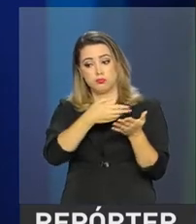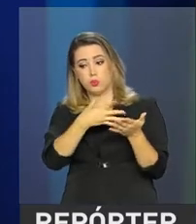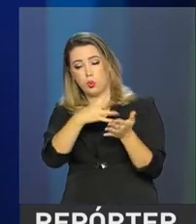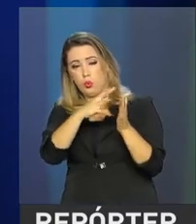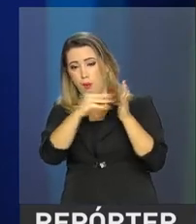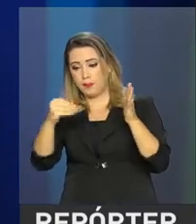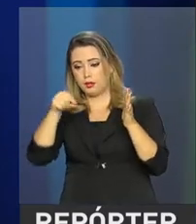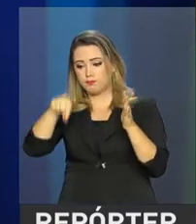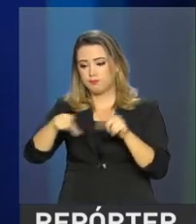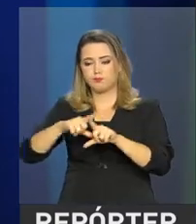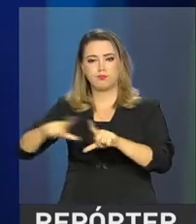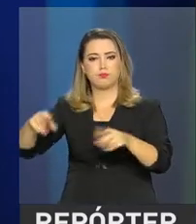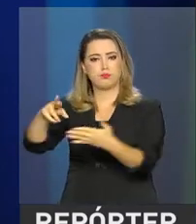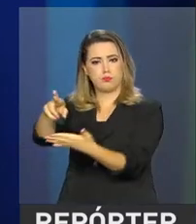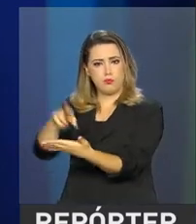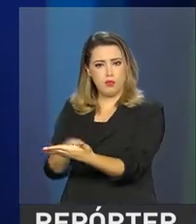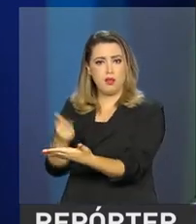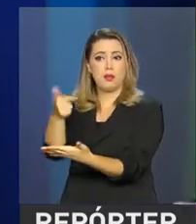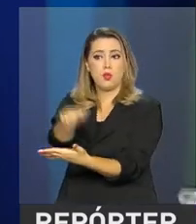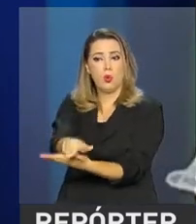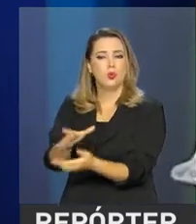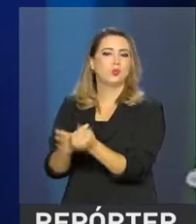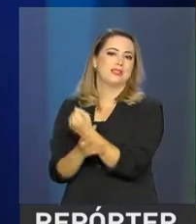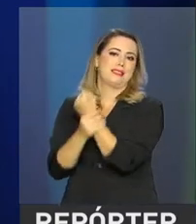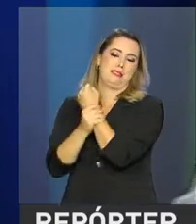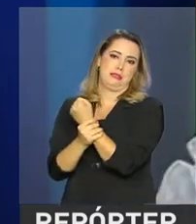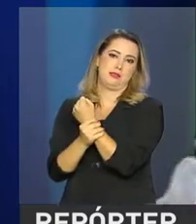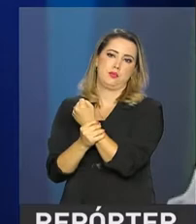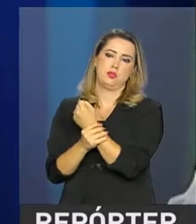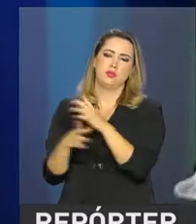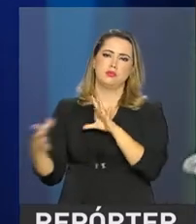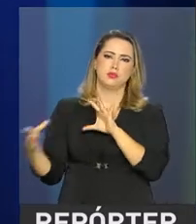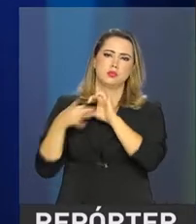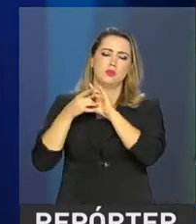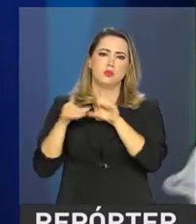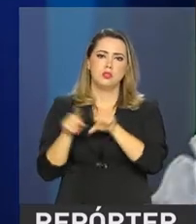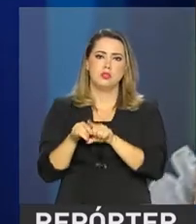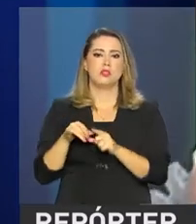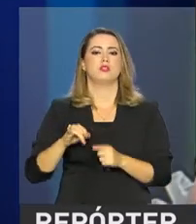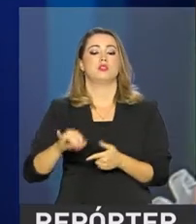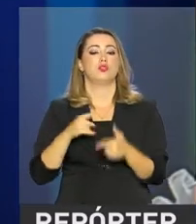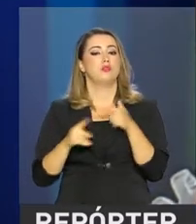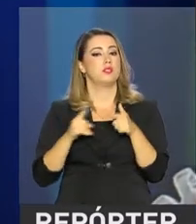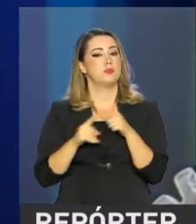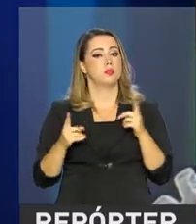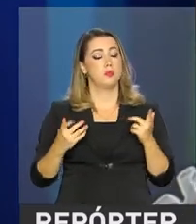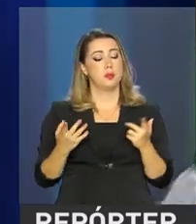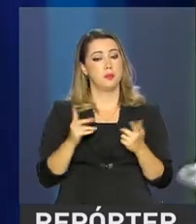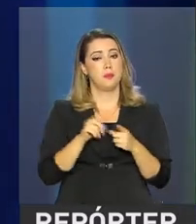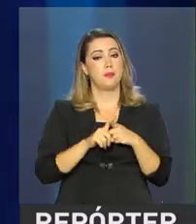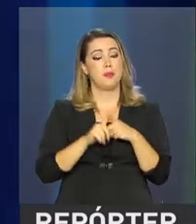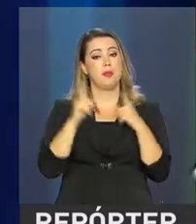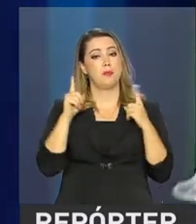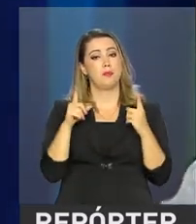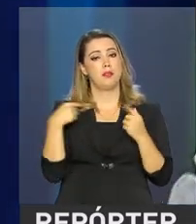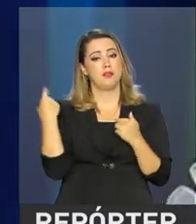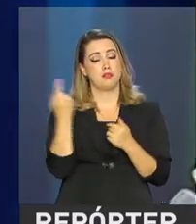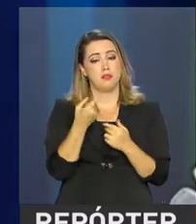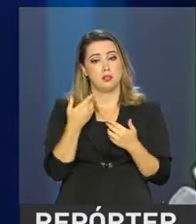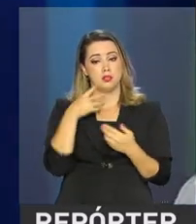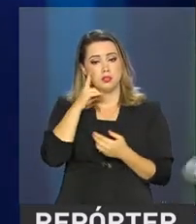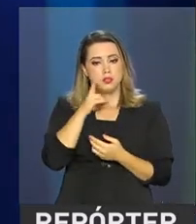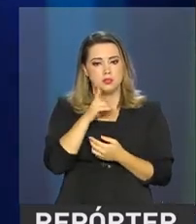pública tinha para garantir uma a associação diz caso você tivesse falha nesse processo. Então, diante